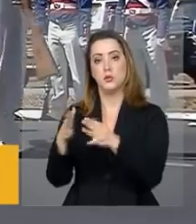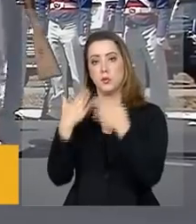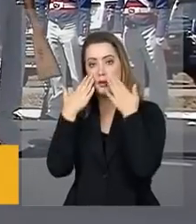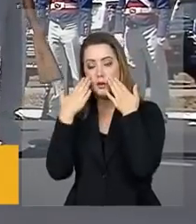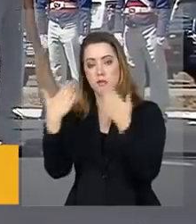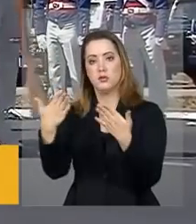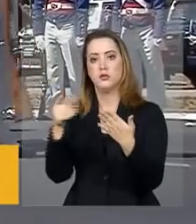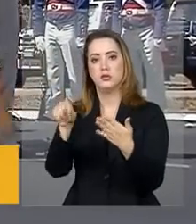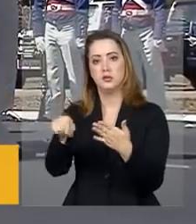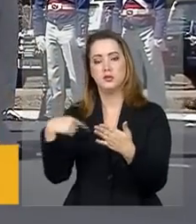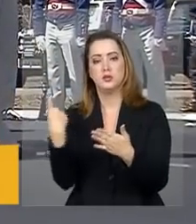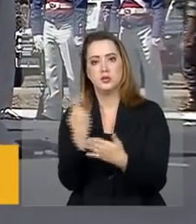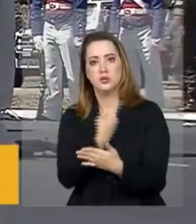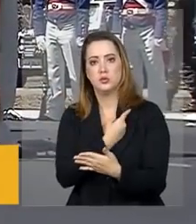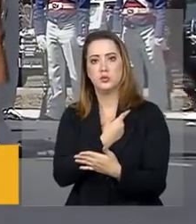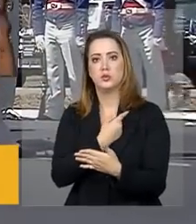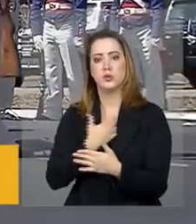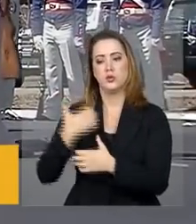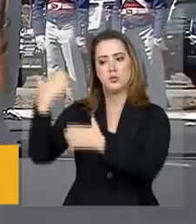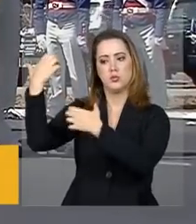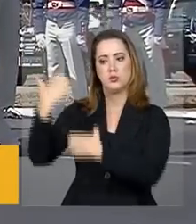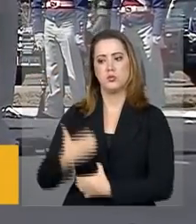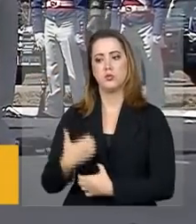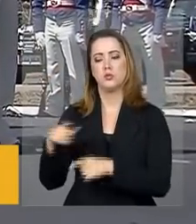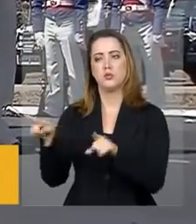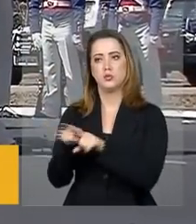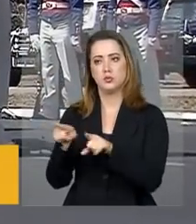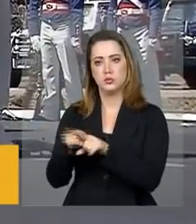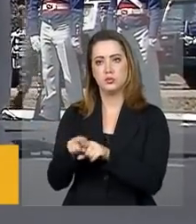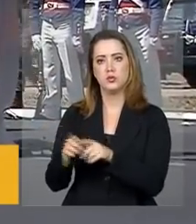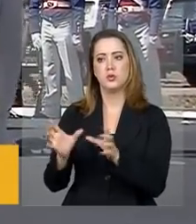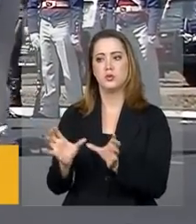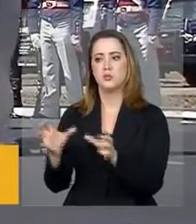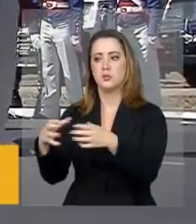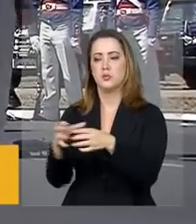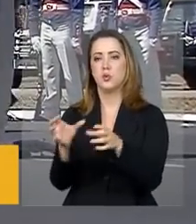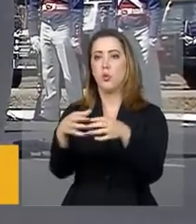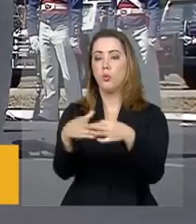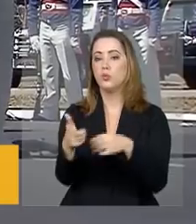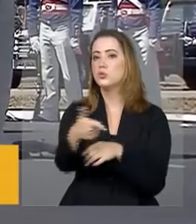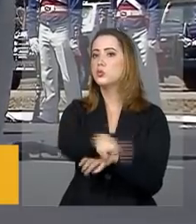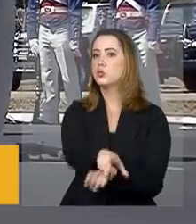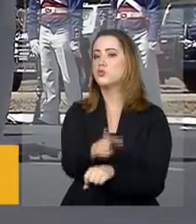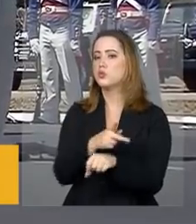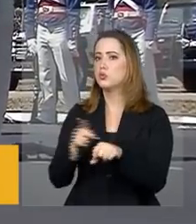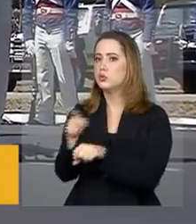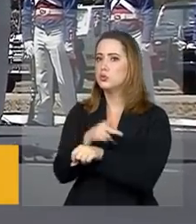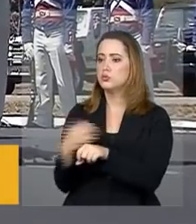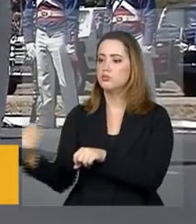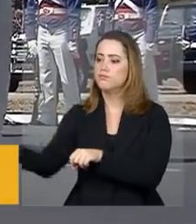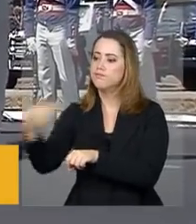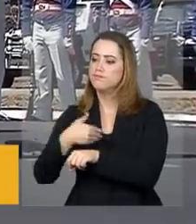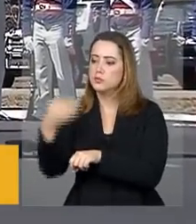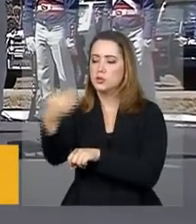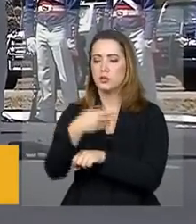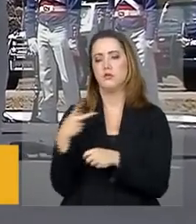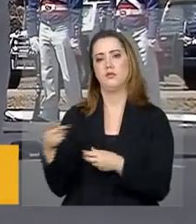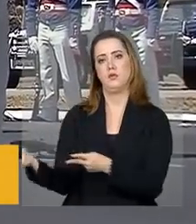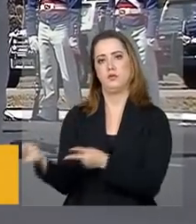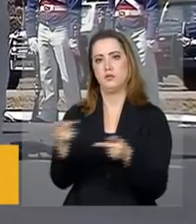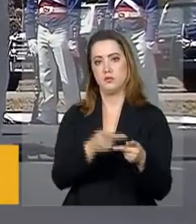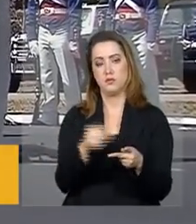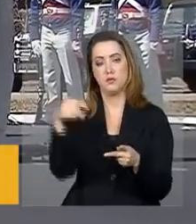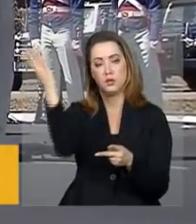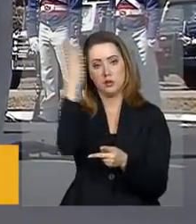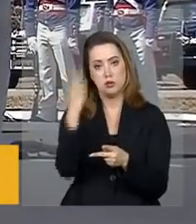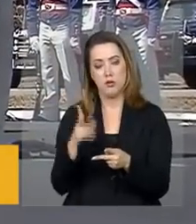apresentação do nosso exército, principalmente para as comitivas do exterior, que visitam o Brasil